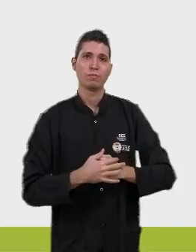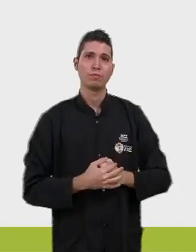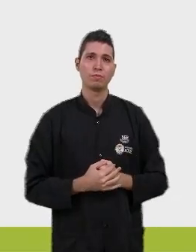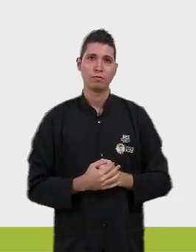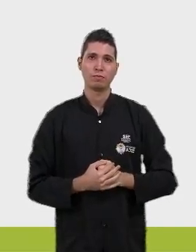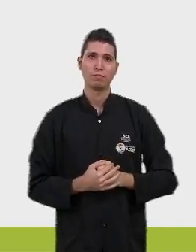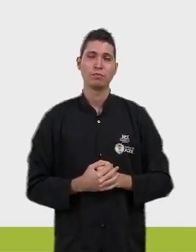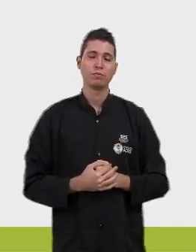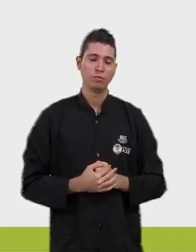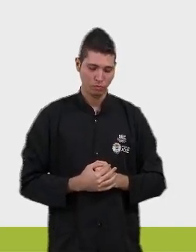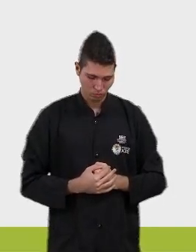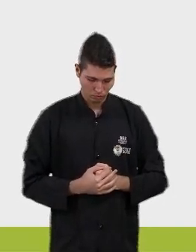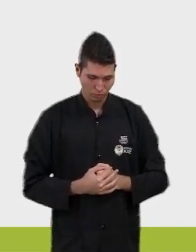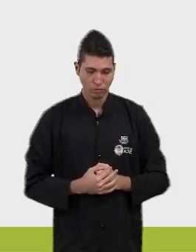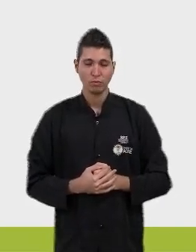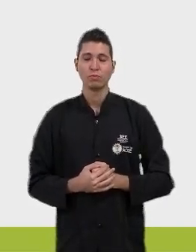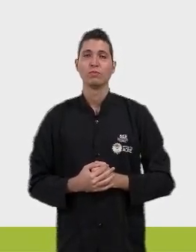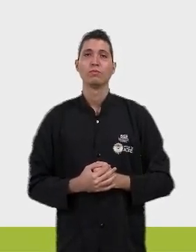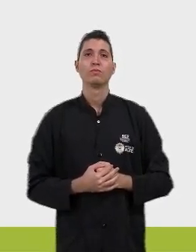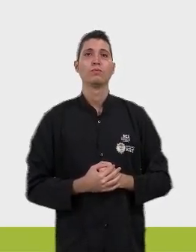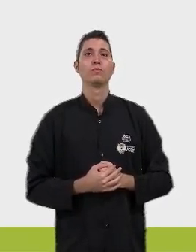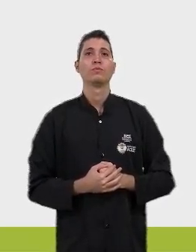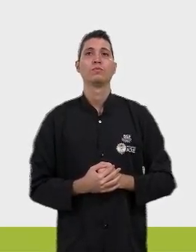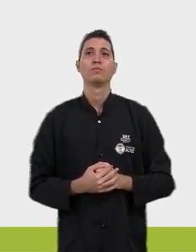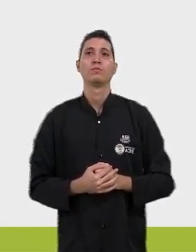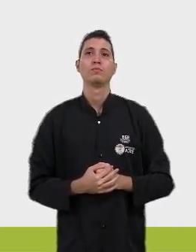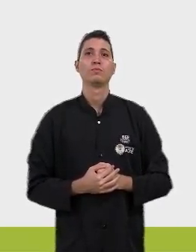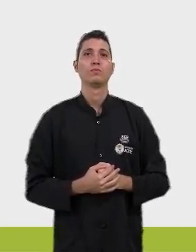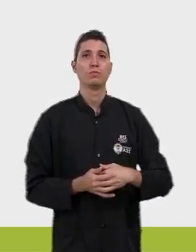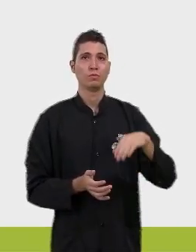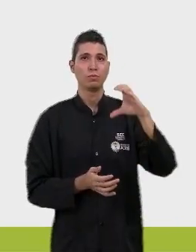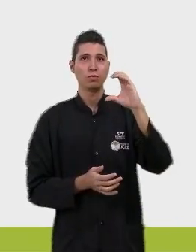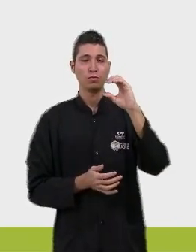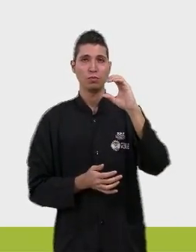Ok, escrevendo dessa maneira, eu posso dizer que o cosseno de